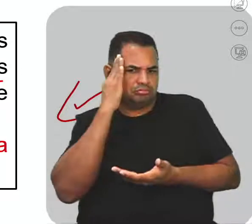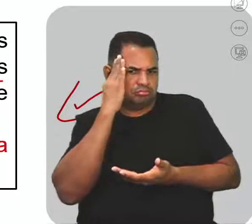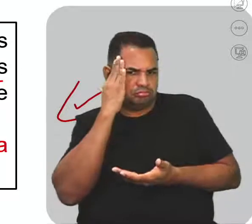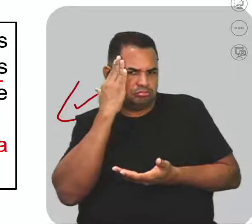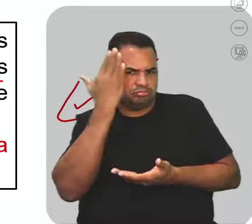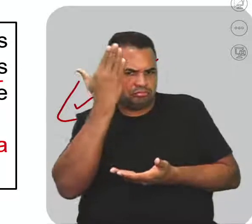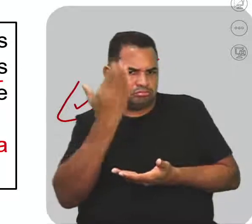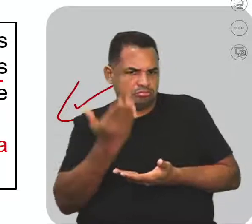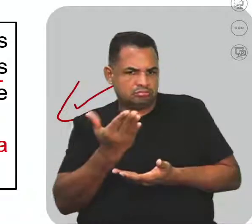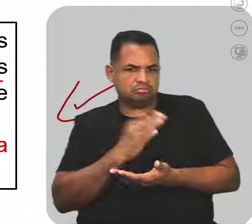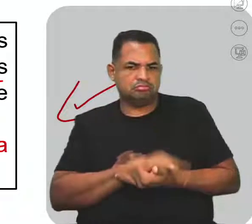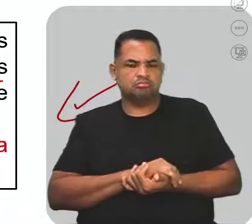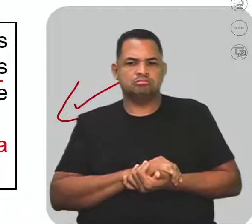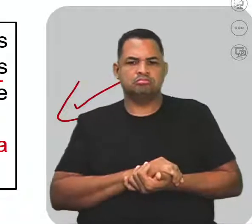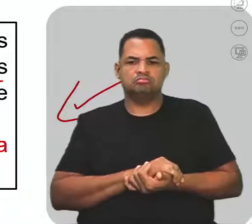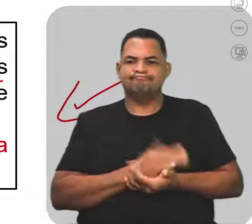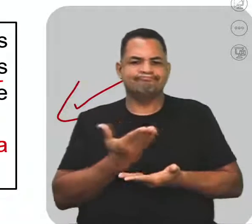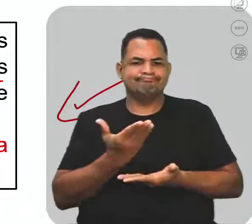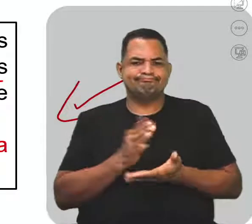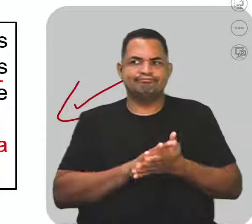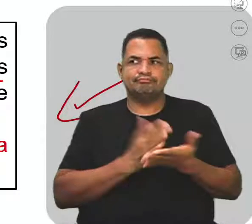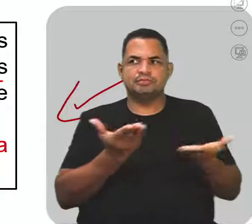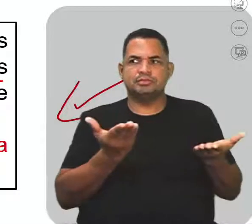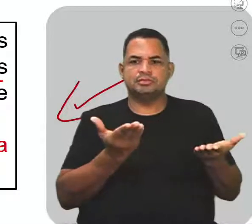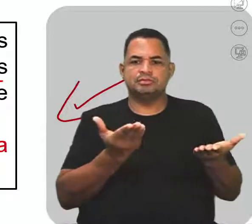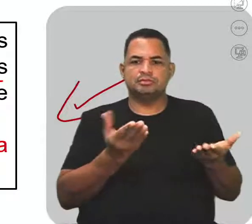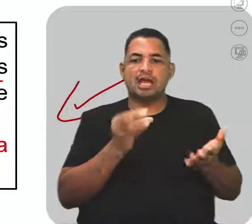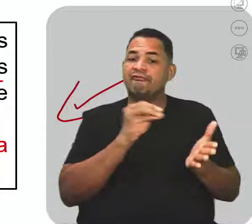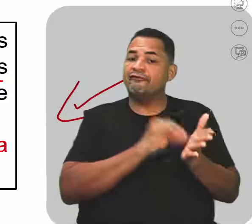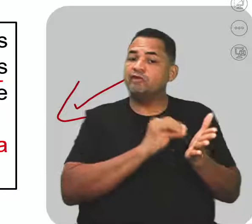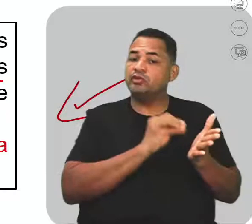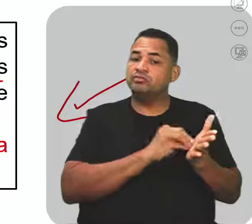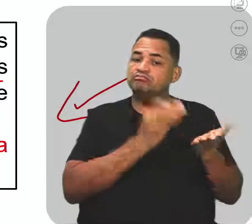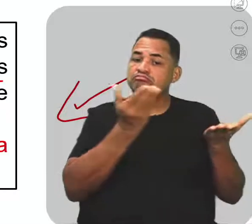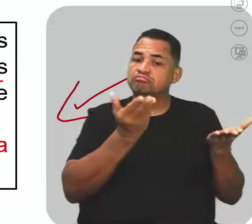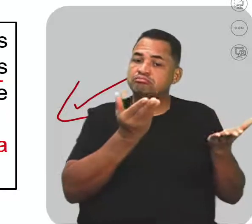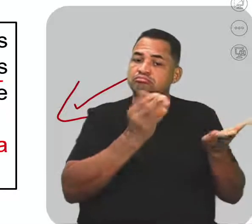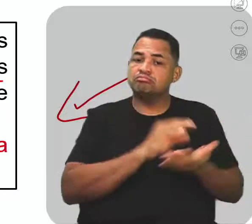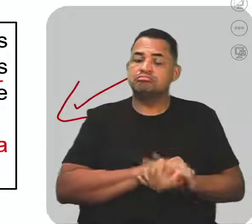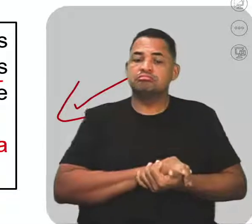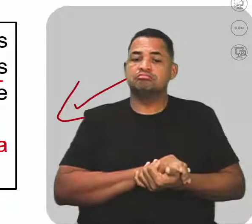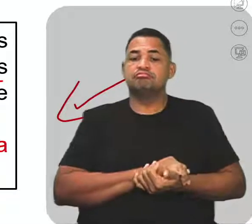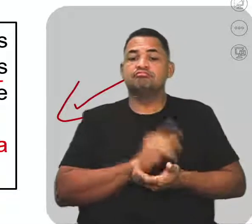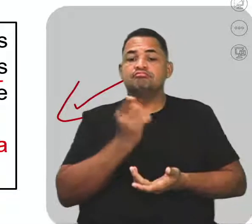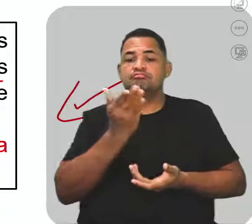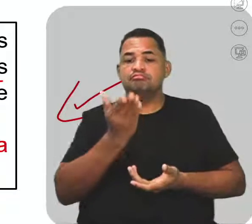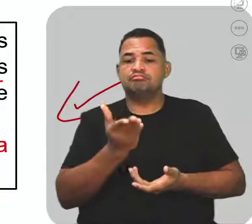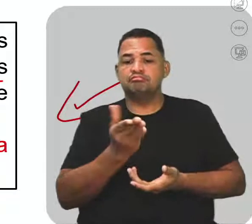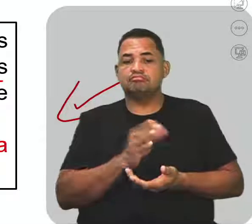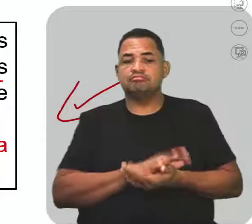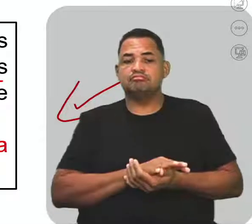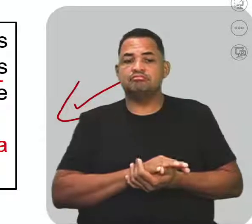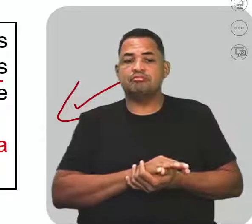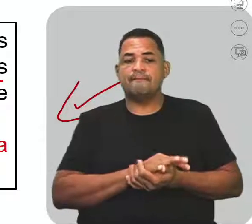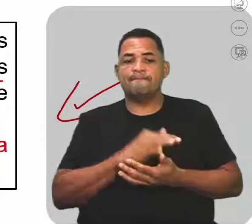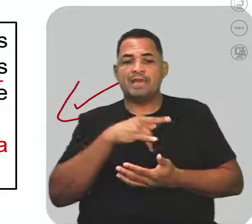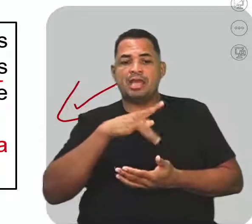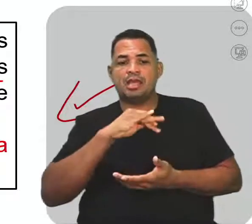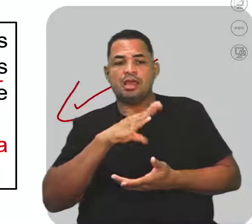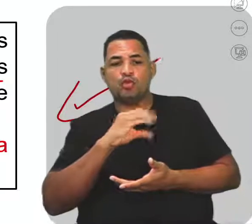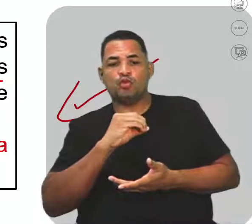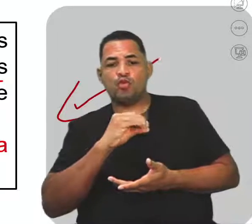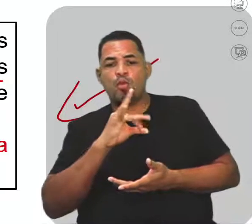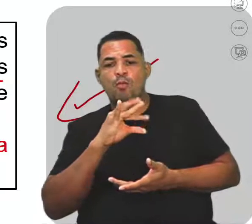o enunciado? Não, né? Está faltando. Por isso que é um período composto